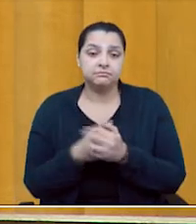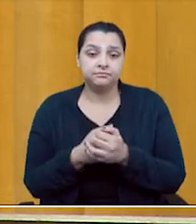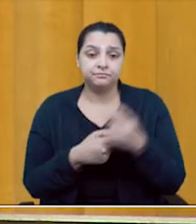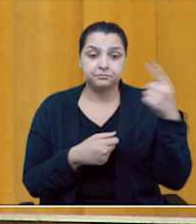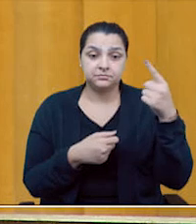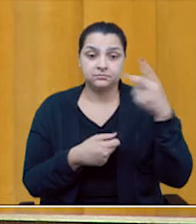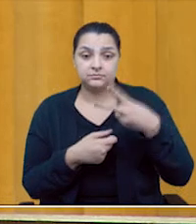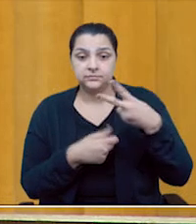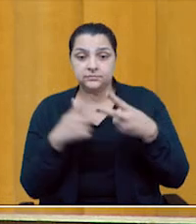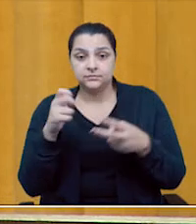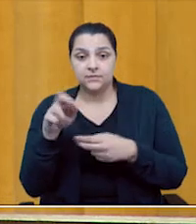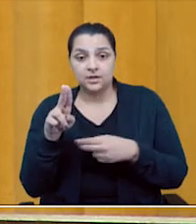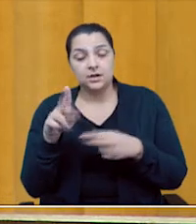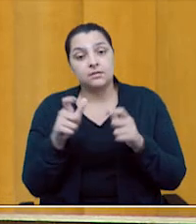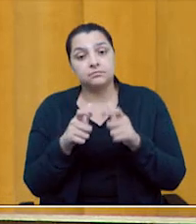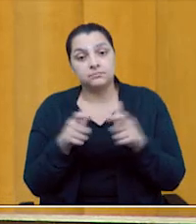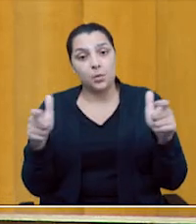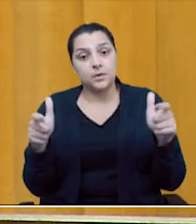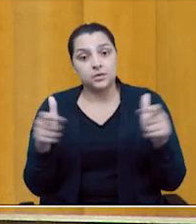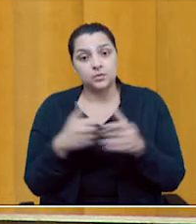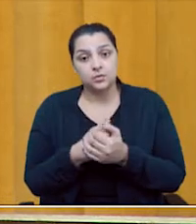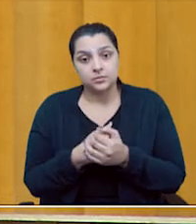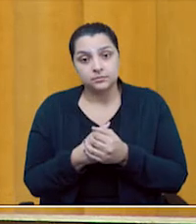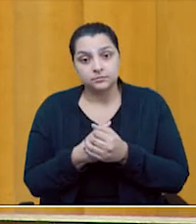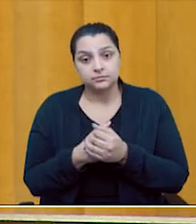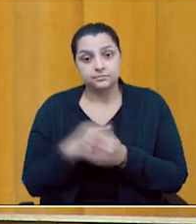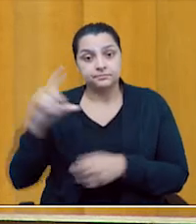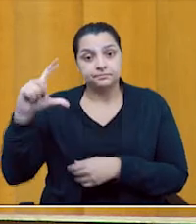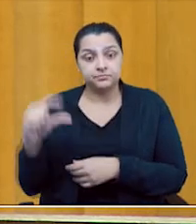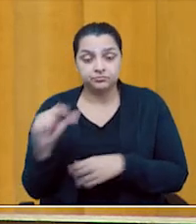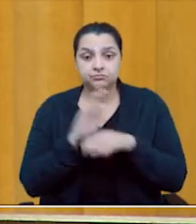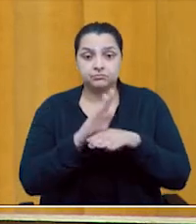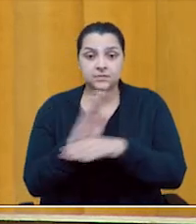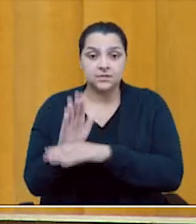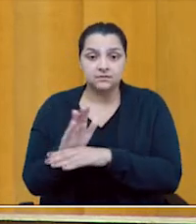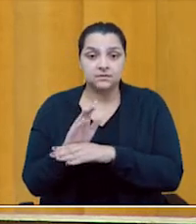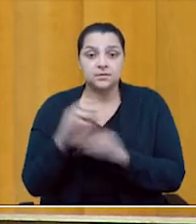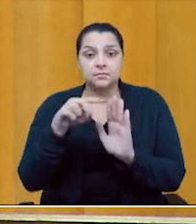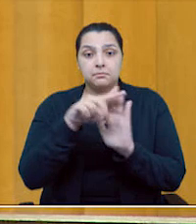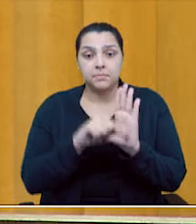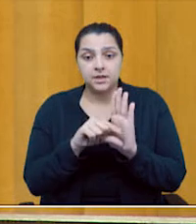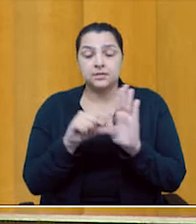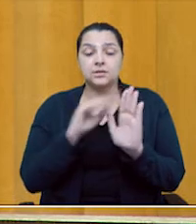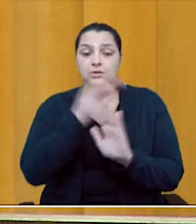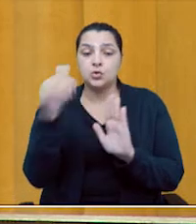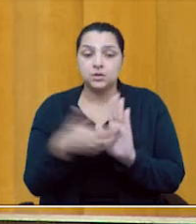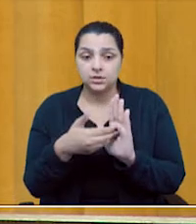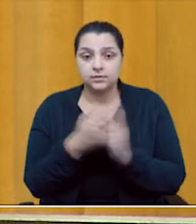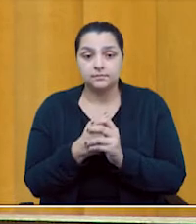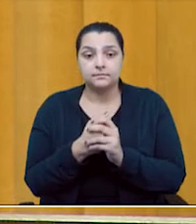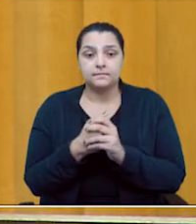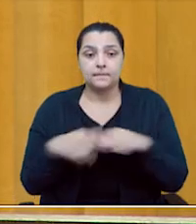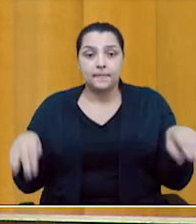ampliou a permanência nas carreiras. A redução dos benefícios, a perda da integralidade, a perda da paridade para os mais